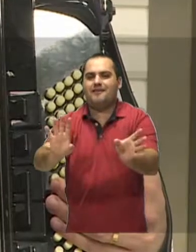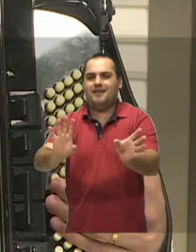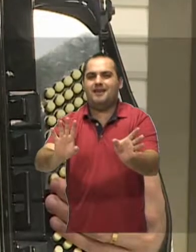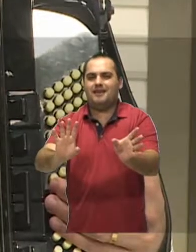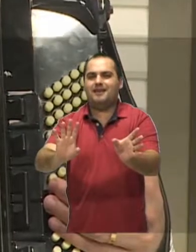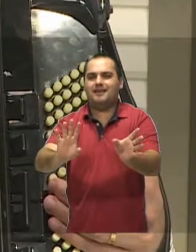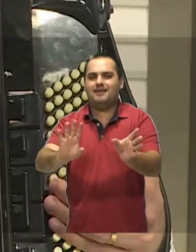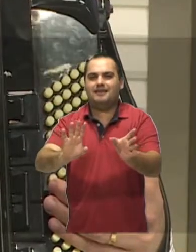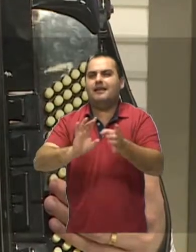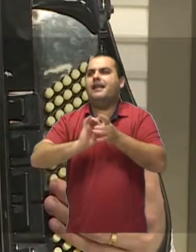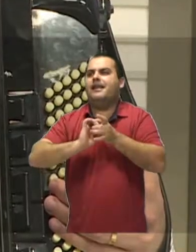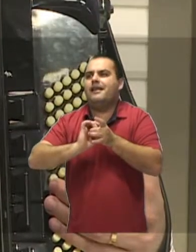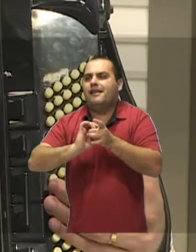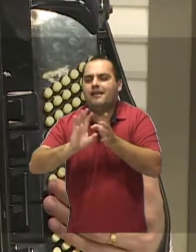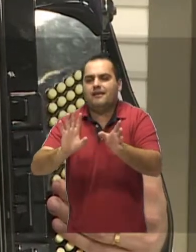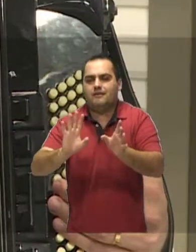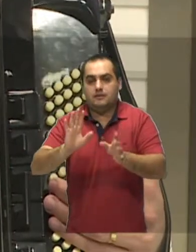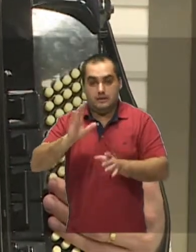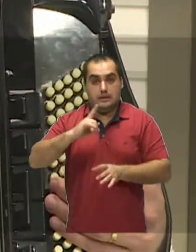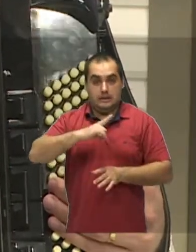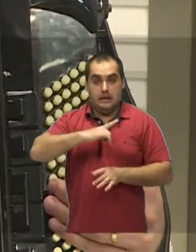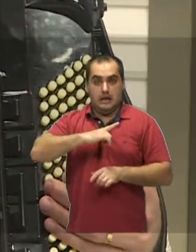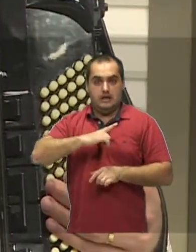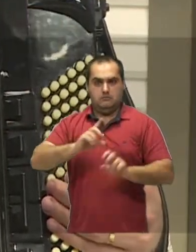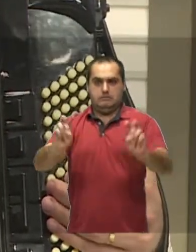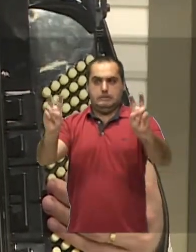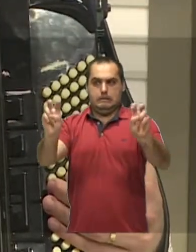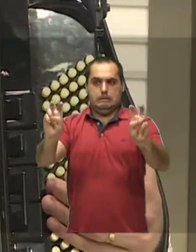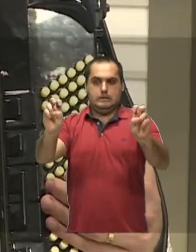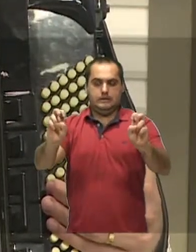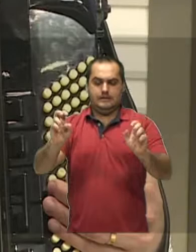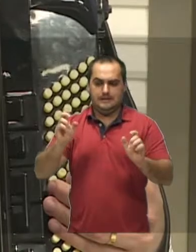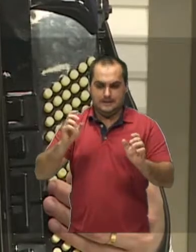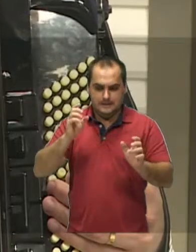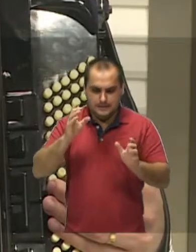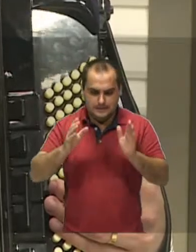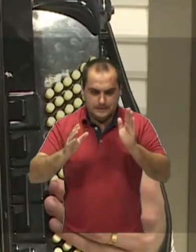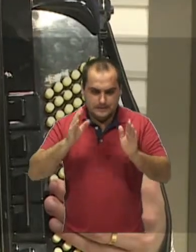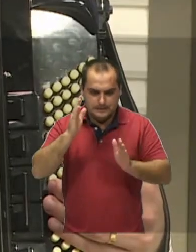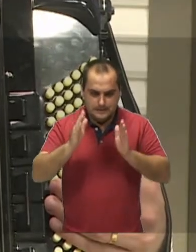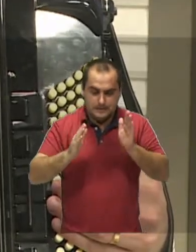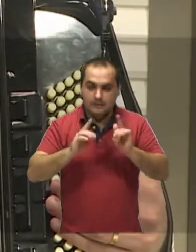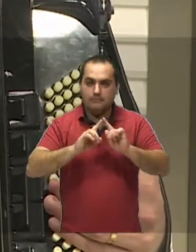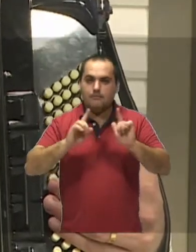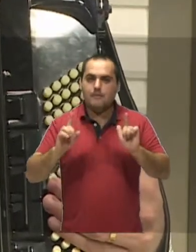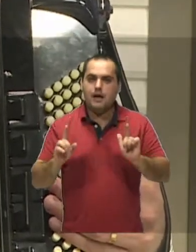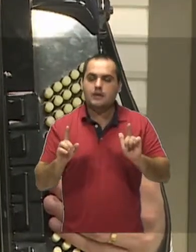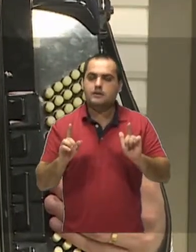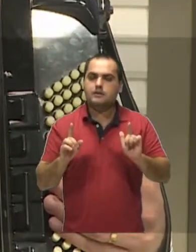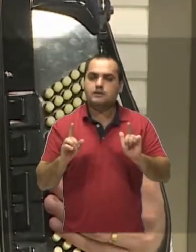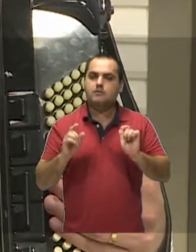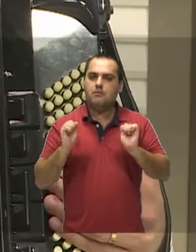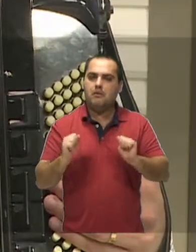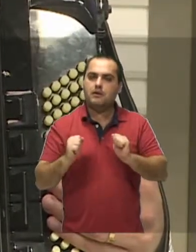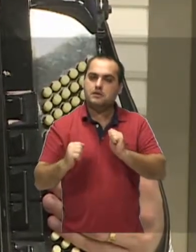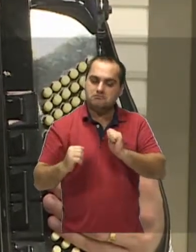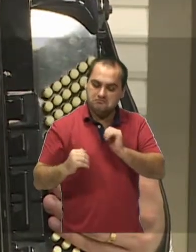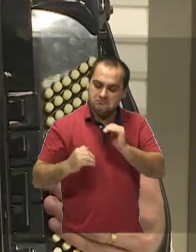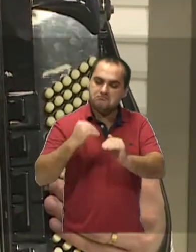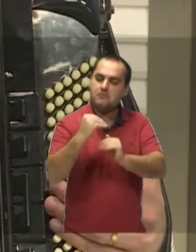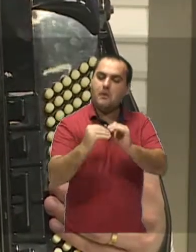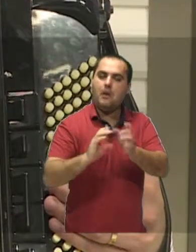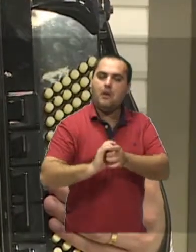gente tem a pressão do tema, né? Mas ao mesmo tempo a gente pode desenvolver de uma maneira mais livre,